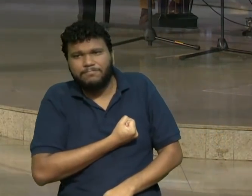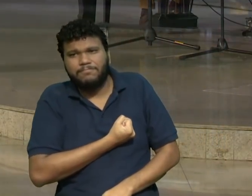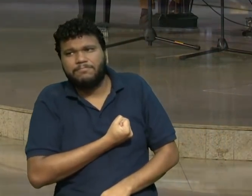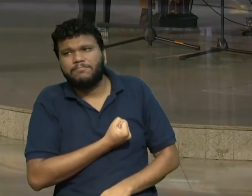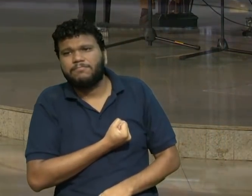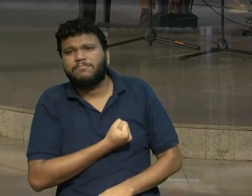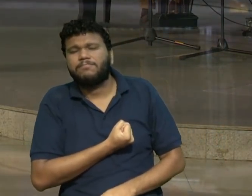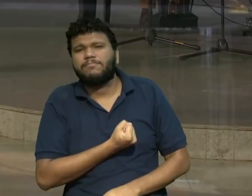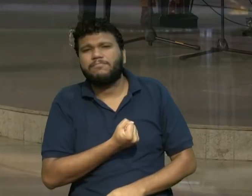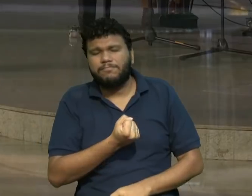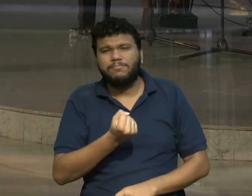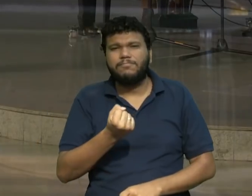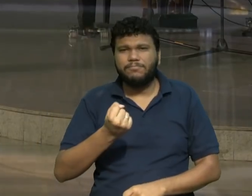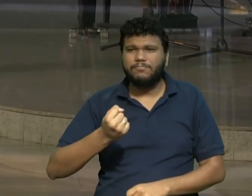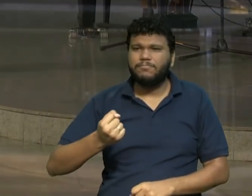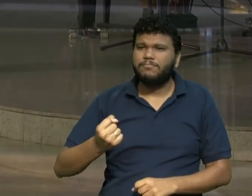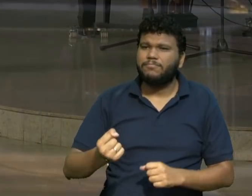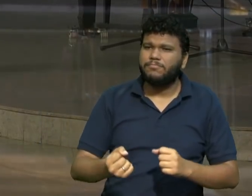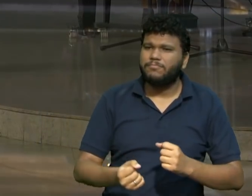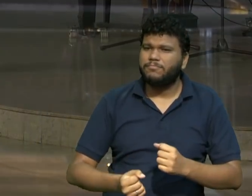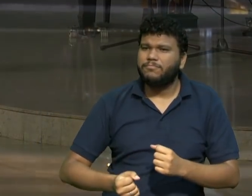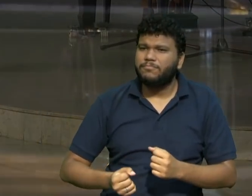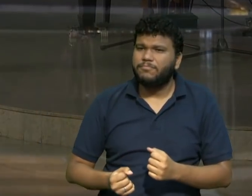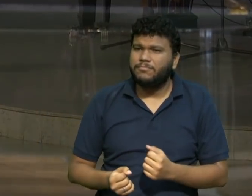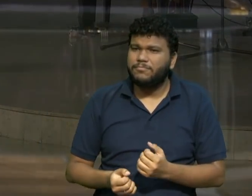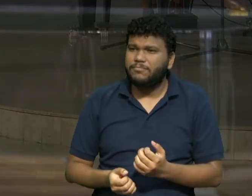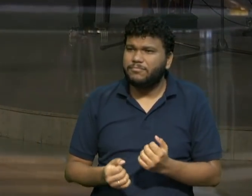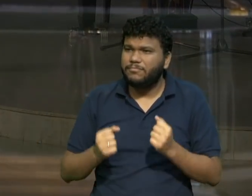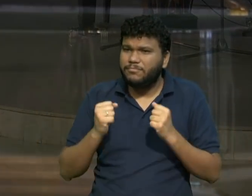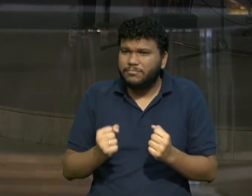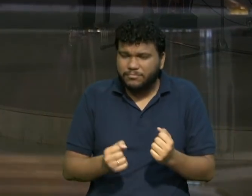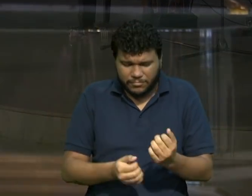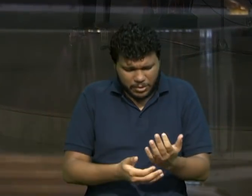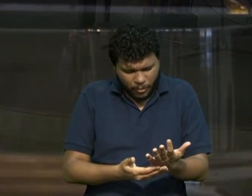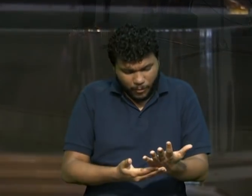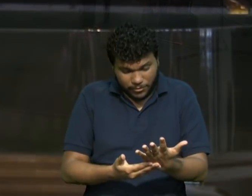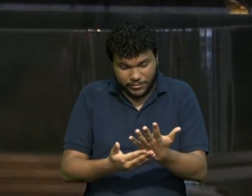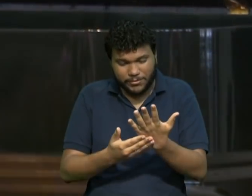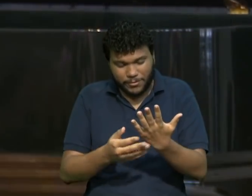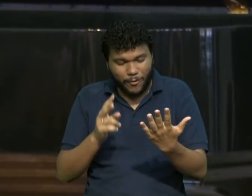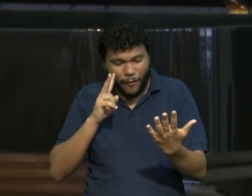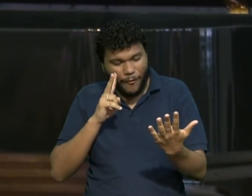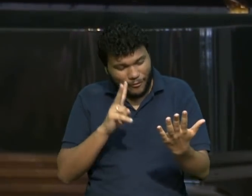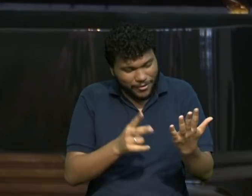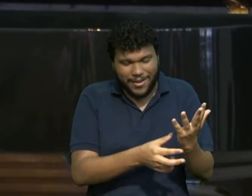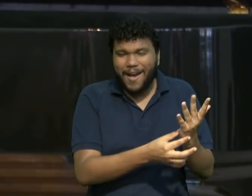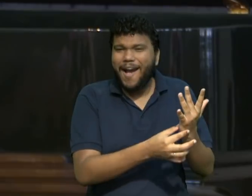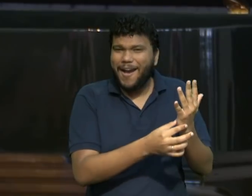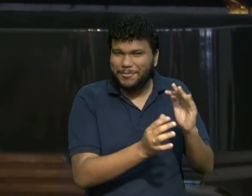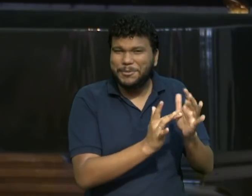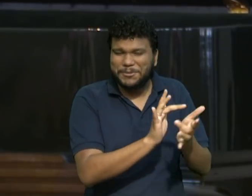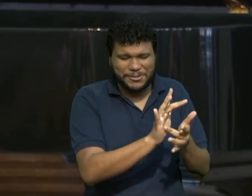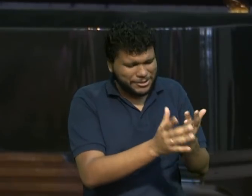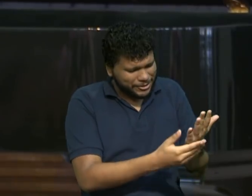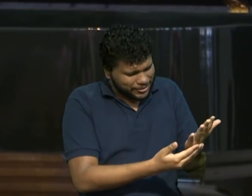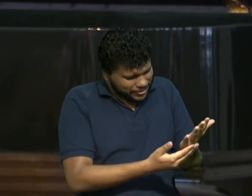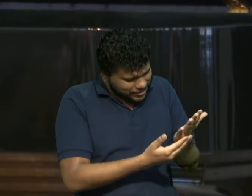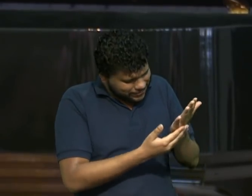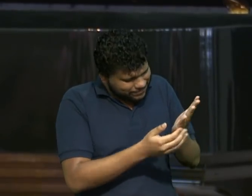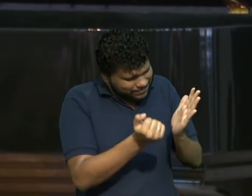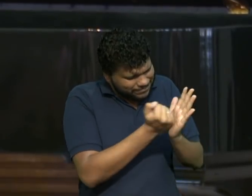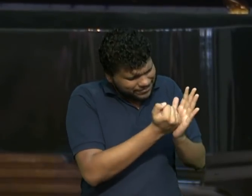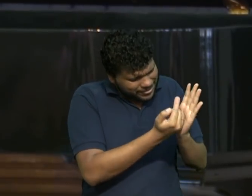E aí o fruto tocar sua face